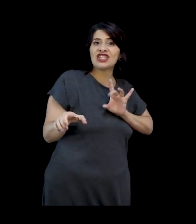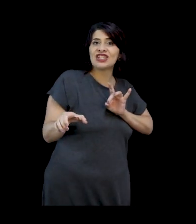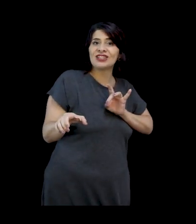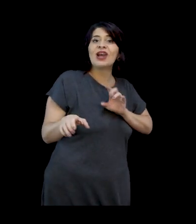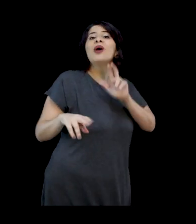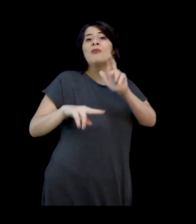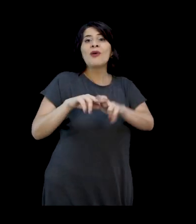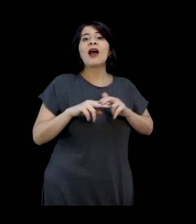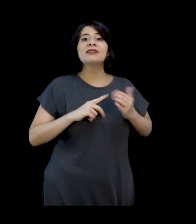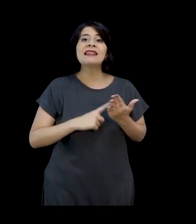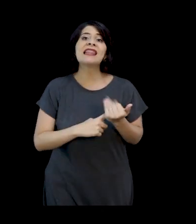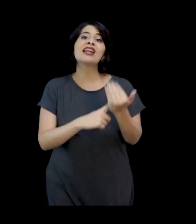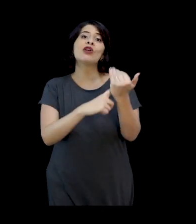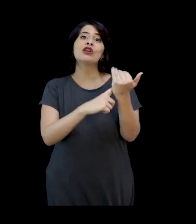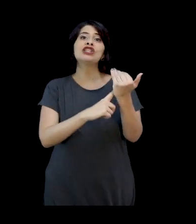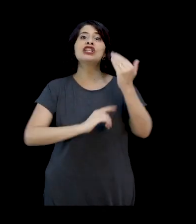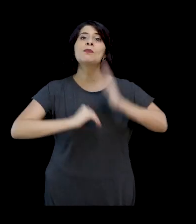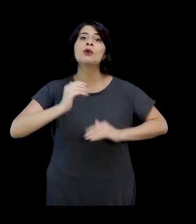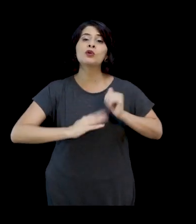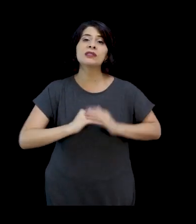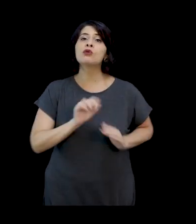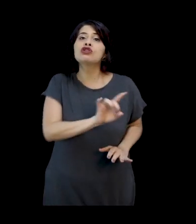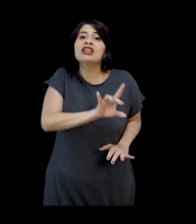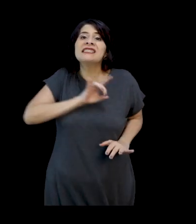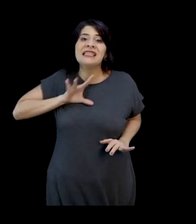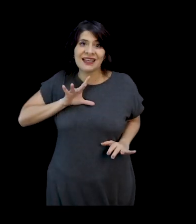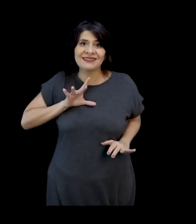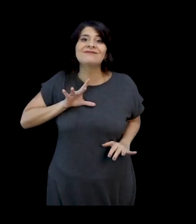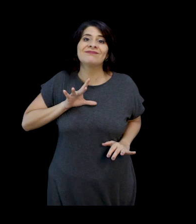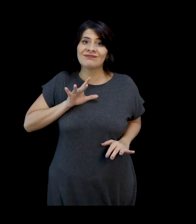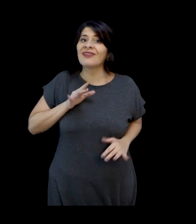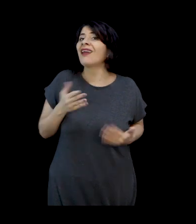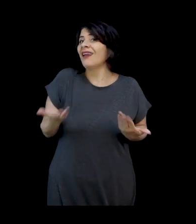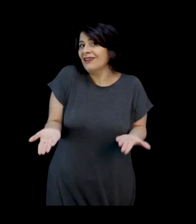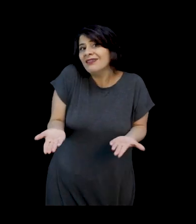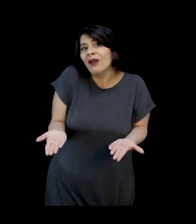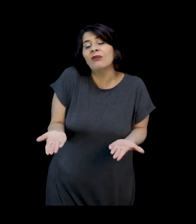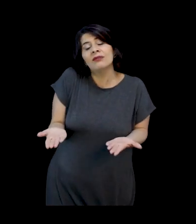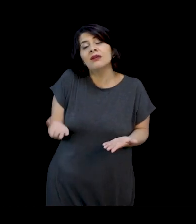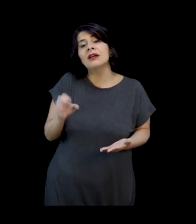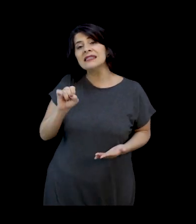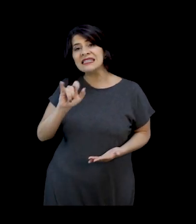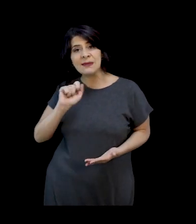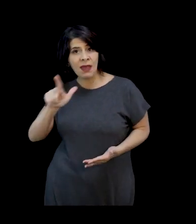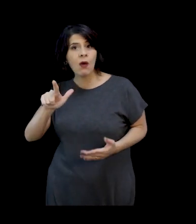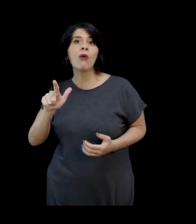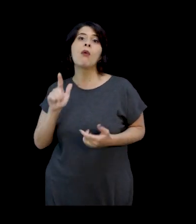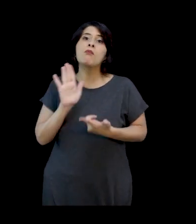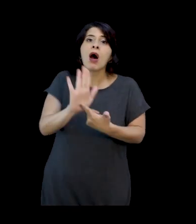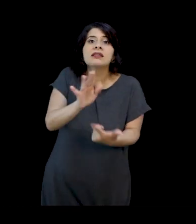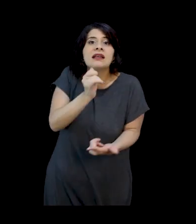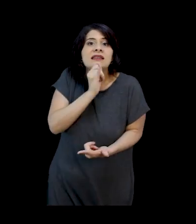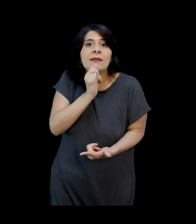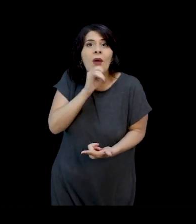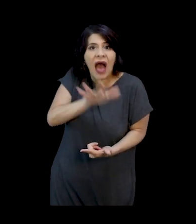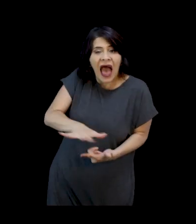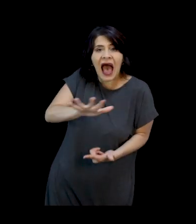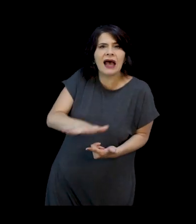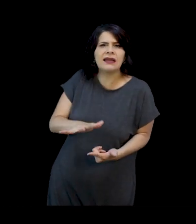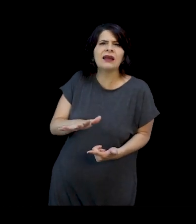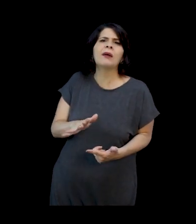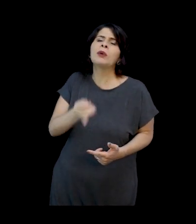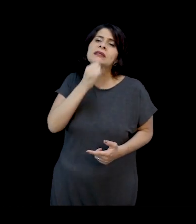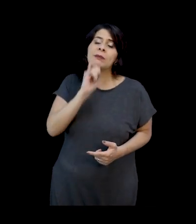uma tecnologia de autorreprodução. O Zimmel dá exemplos muito interessantes a partir, inclusive, de campos do saber